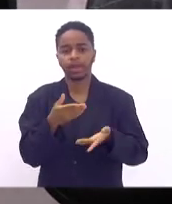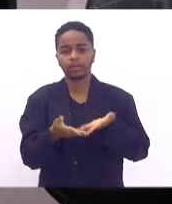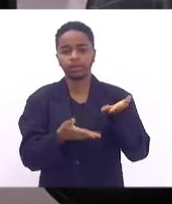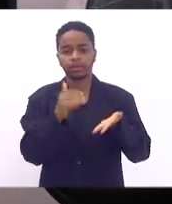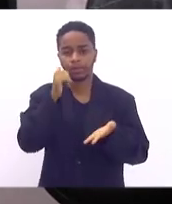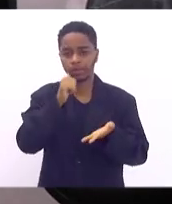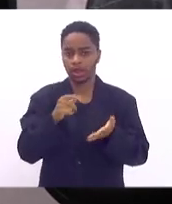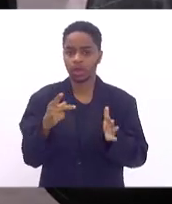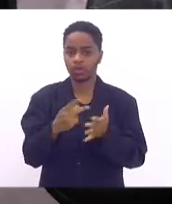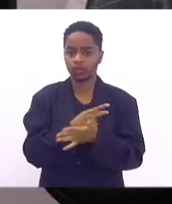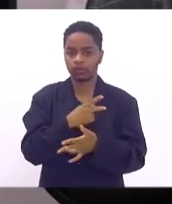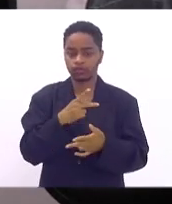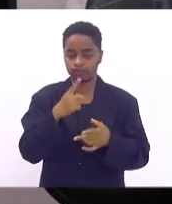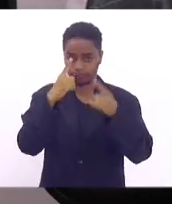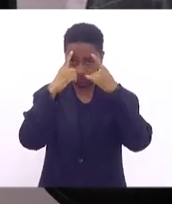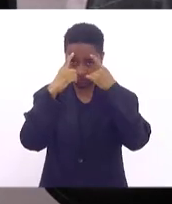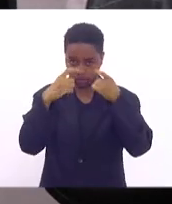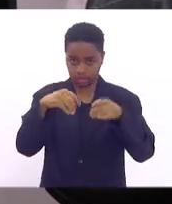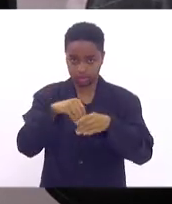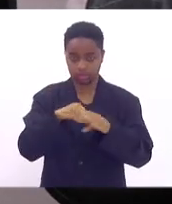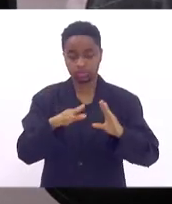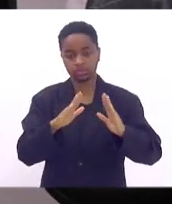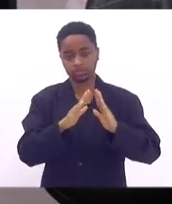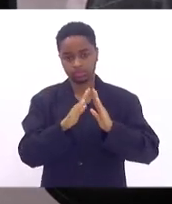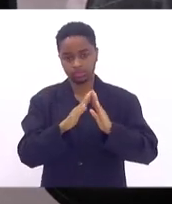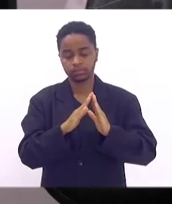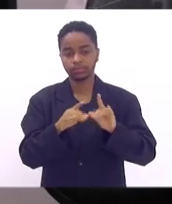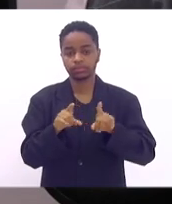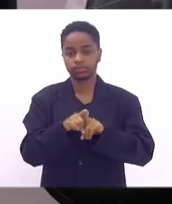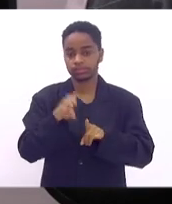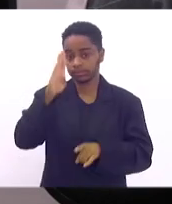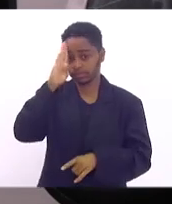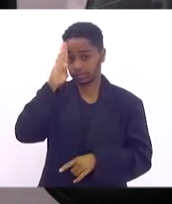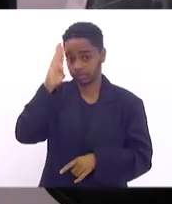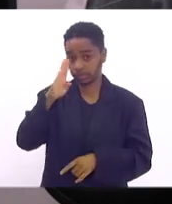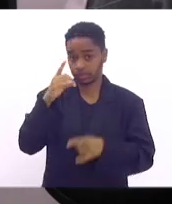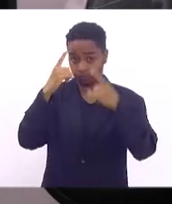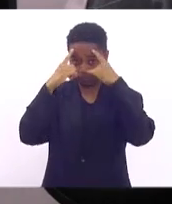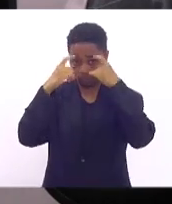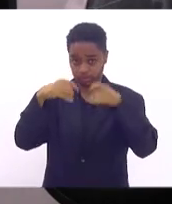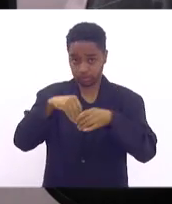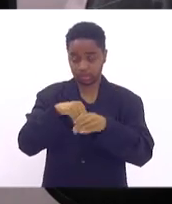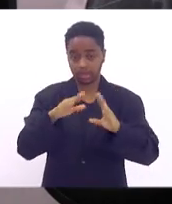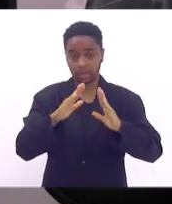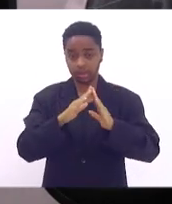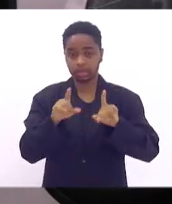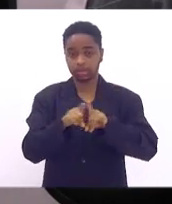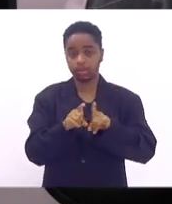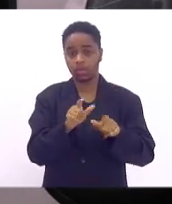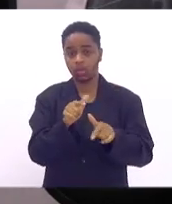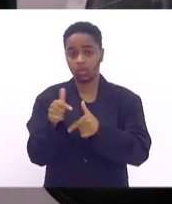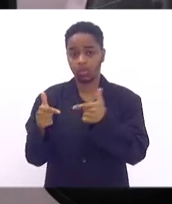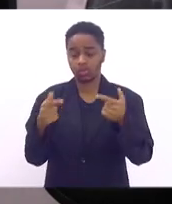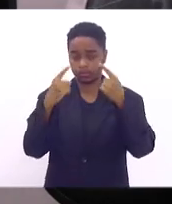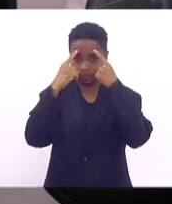violência doméstica, primordialmente violência doméstica, mas outras violências, né,